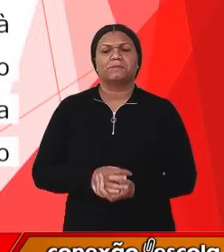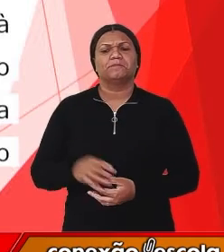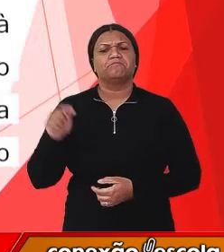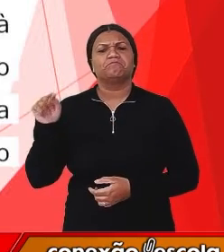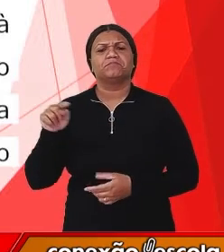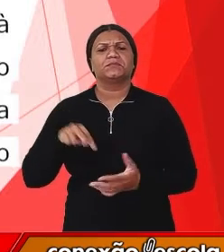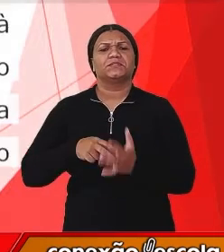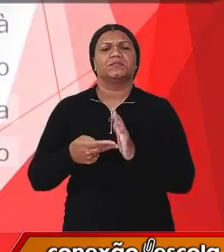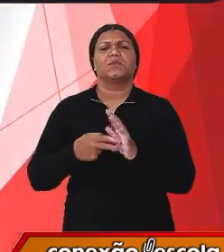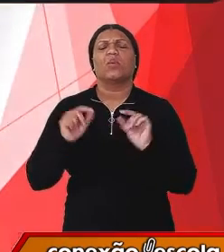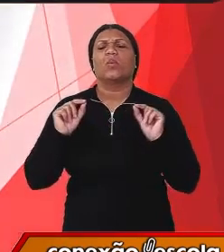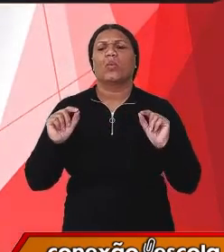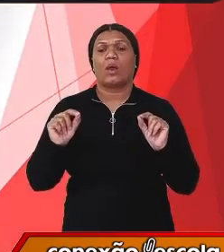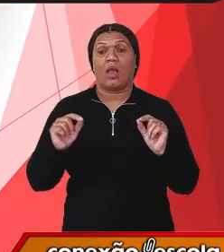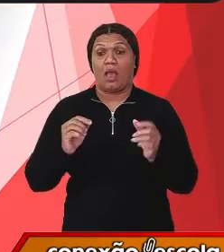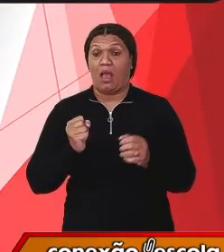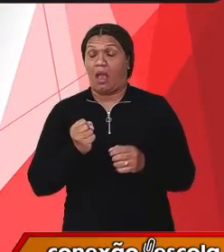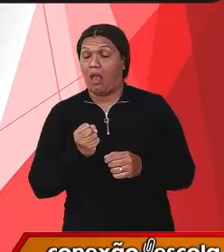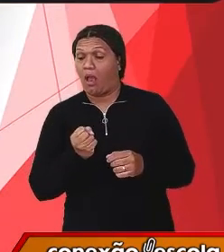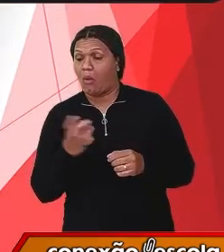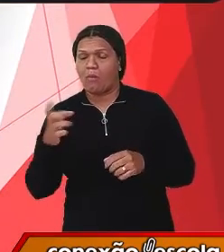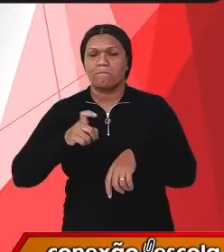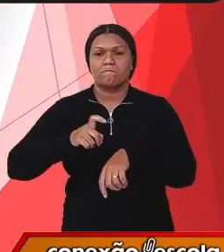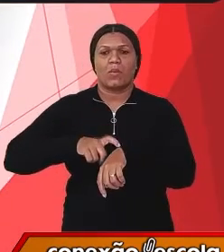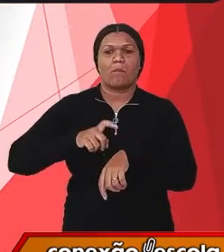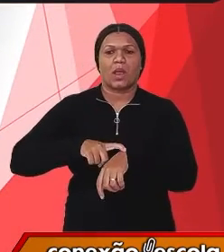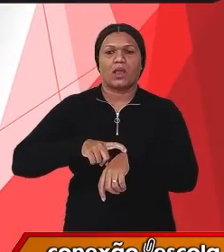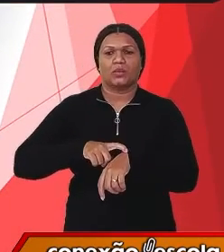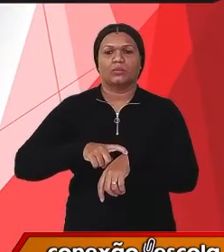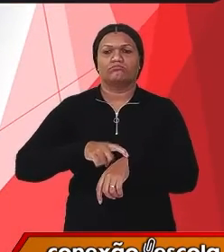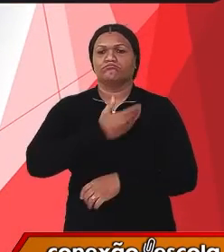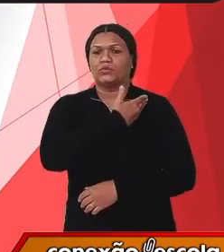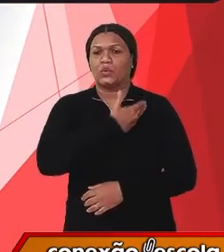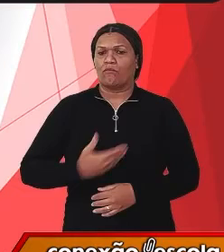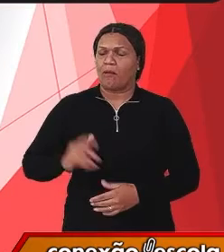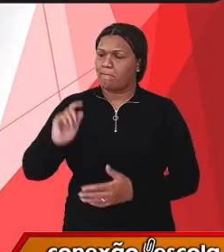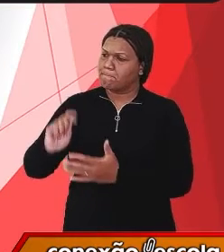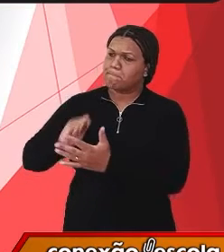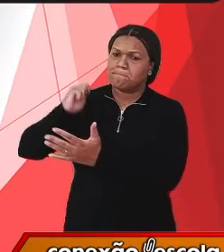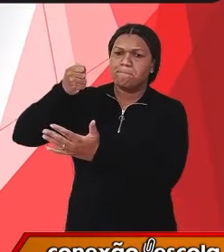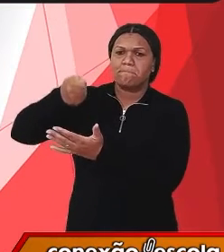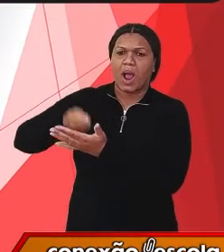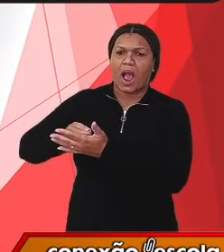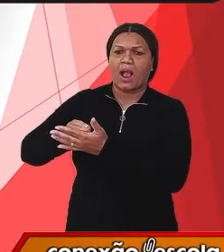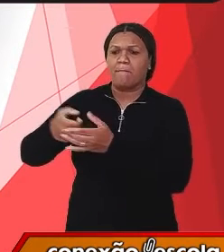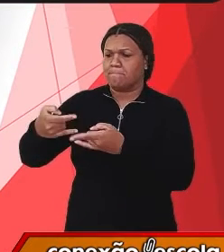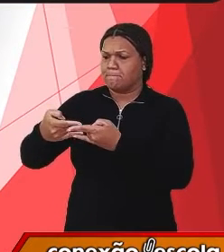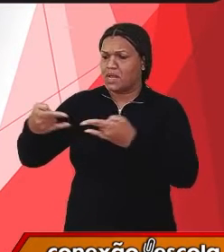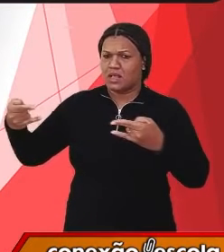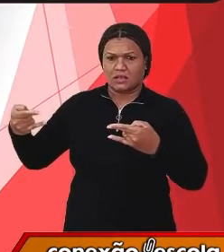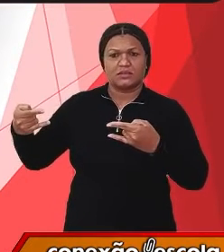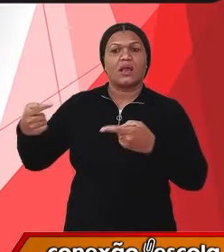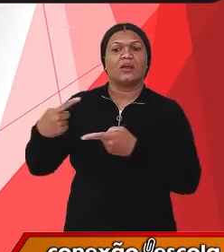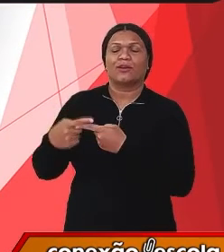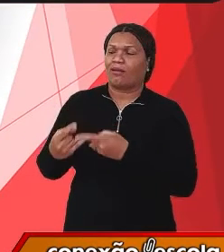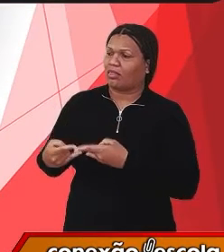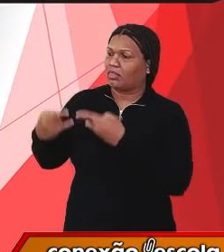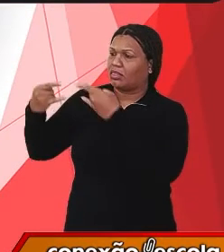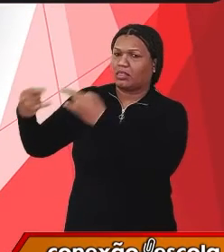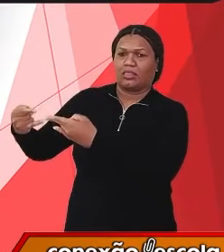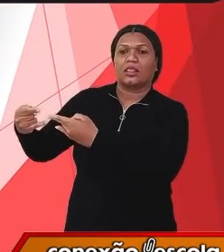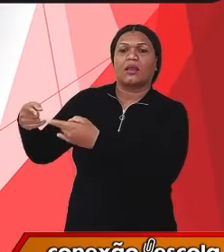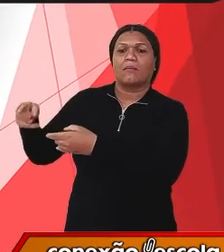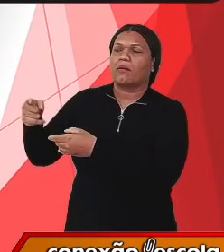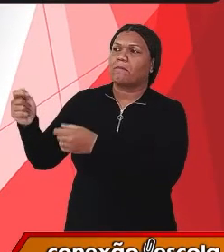Em alguns momentos, o governo pagou a passagem para que esses imigrantes, então, viessem para o